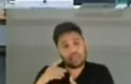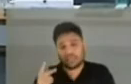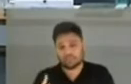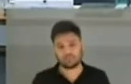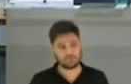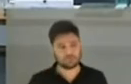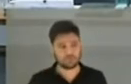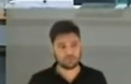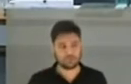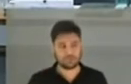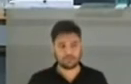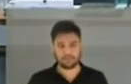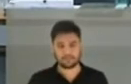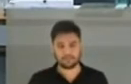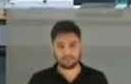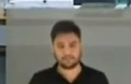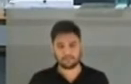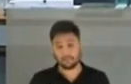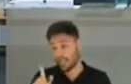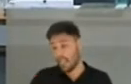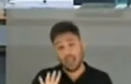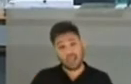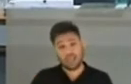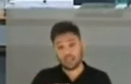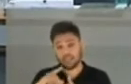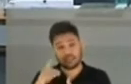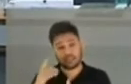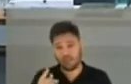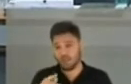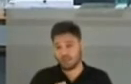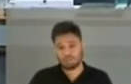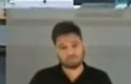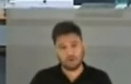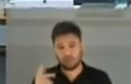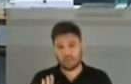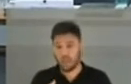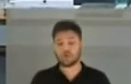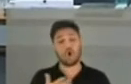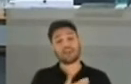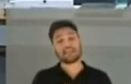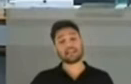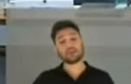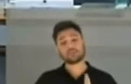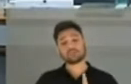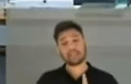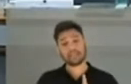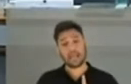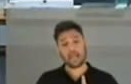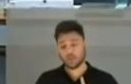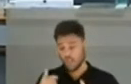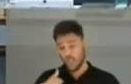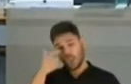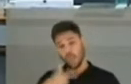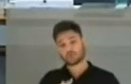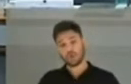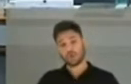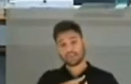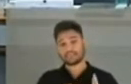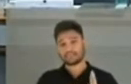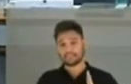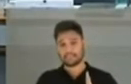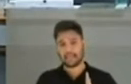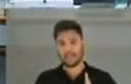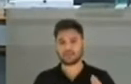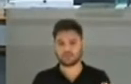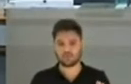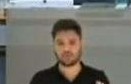senhor Fernando Bezerra. Certamente que não. Ele é liderado por Vossa Excelência. Ele é líder do governo no Senado Federal. Não, não faça essa ele é liderado por essa... Então, a Excelência não precisa fazer...